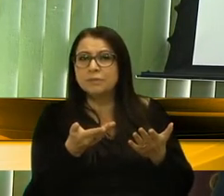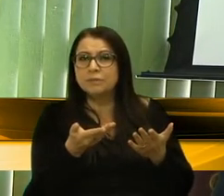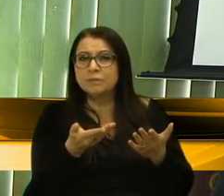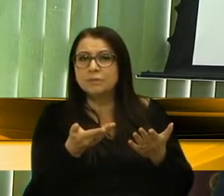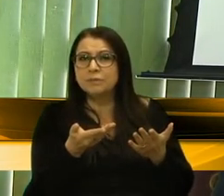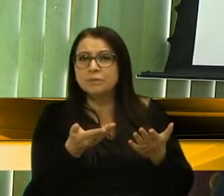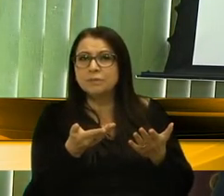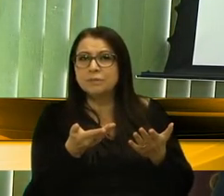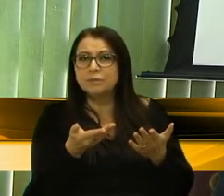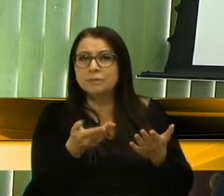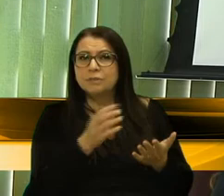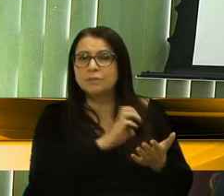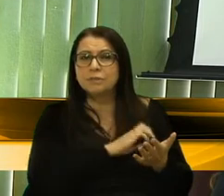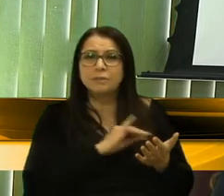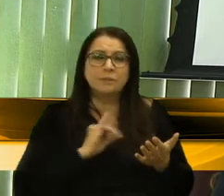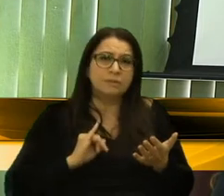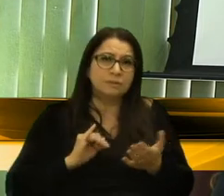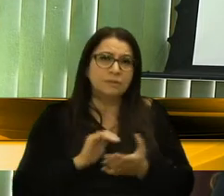É de Carlos, então.